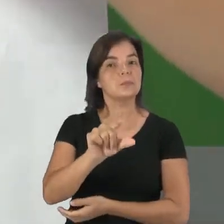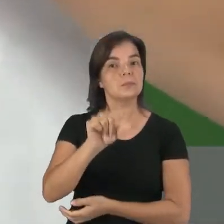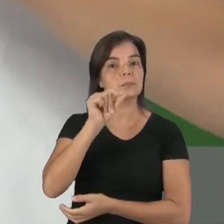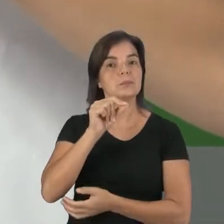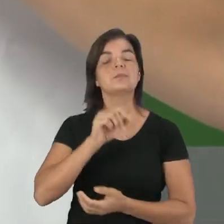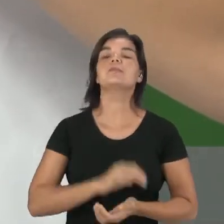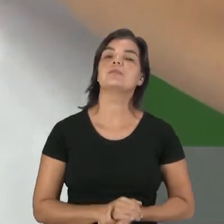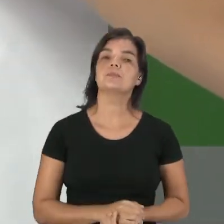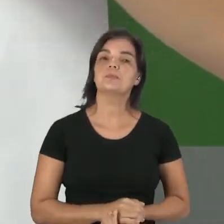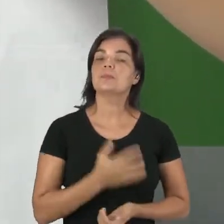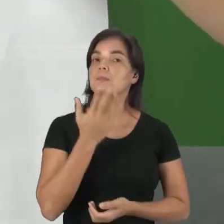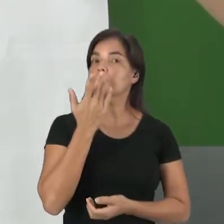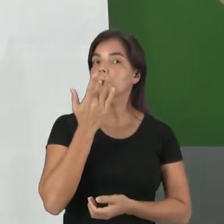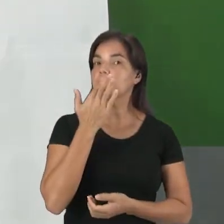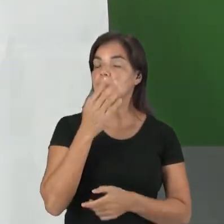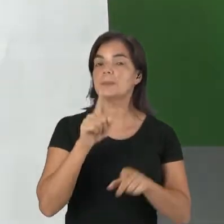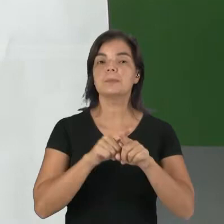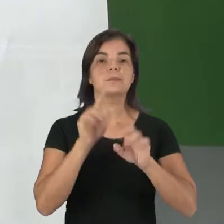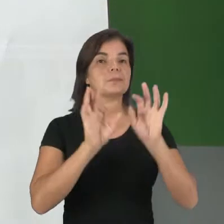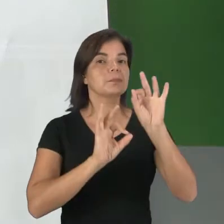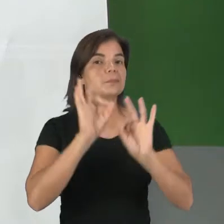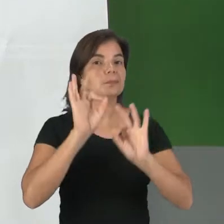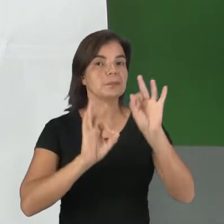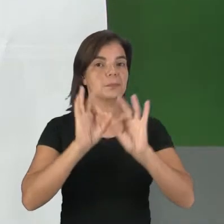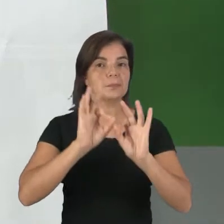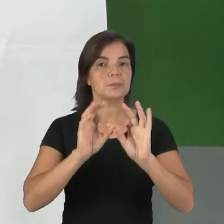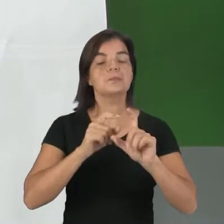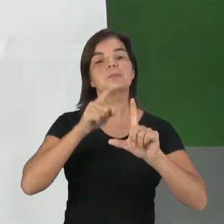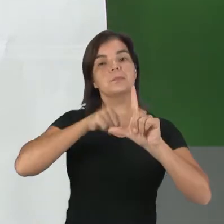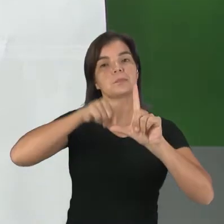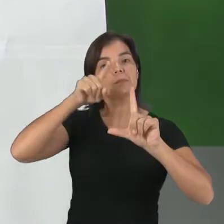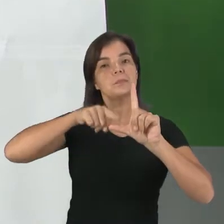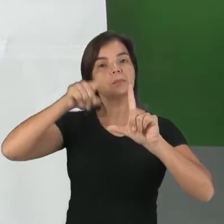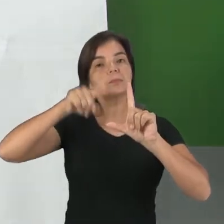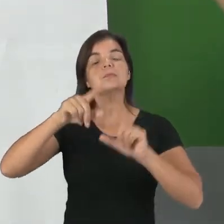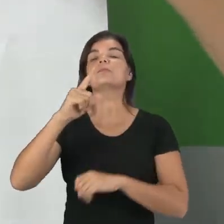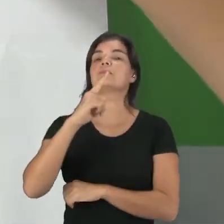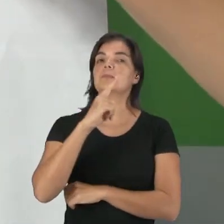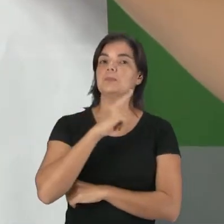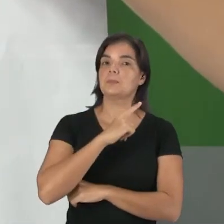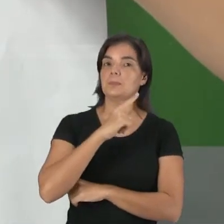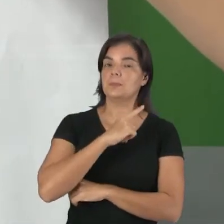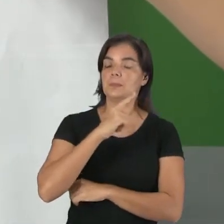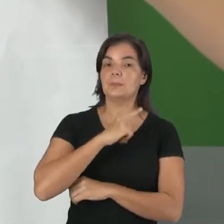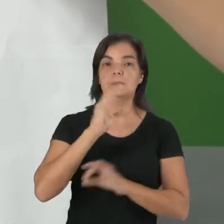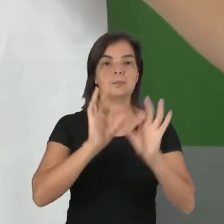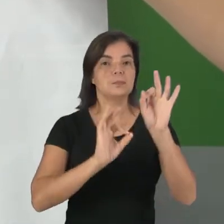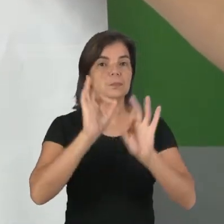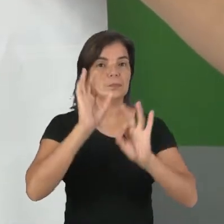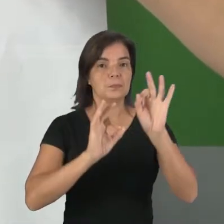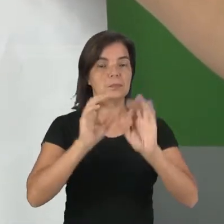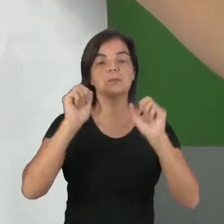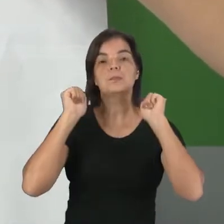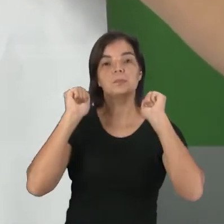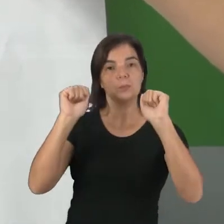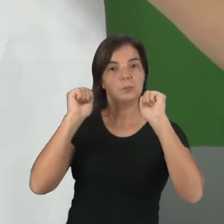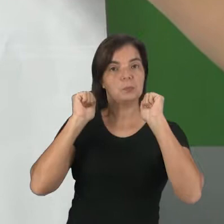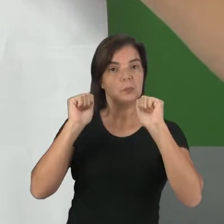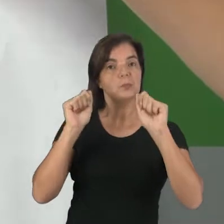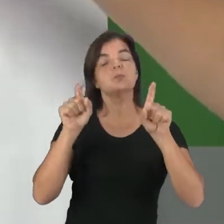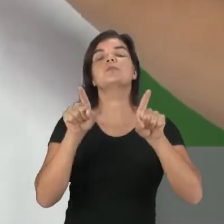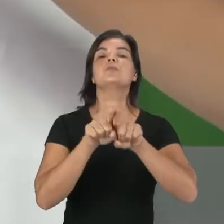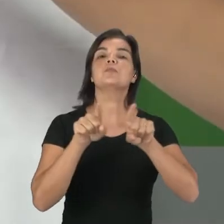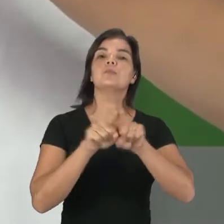preferências. Essas cores foram organizadas em um gráfico. Então, nós temos aqui organização das torcidas, sendo o